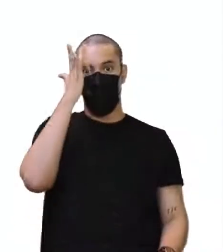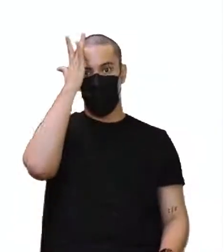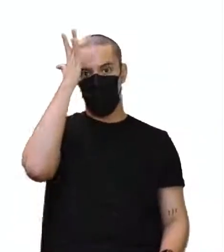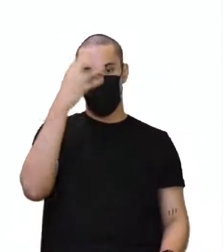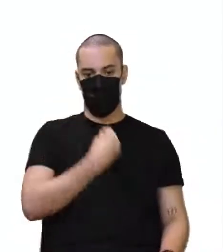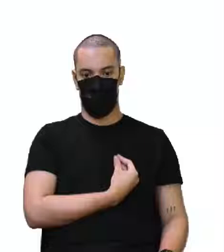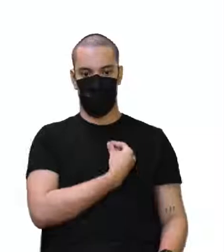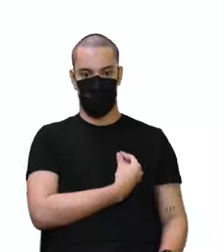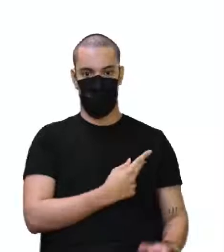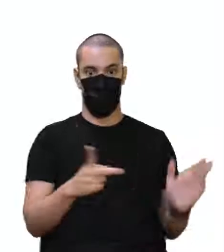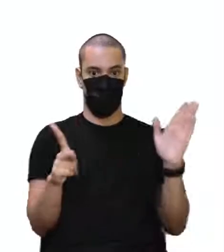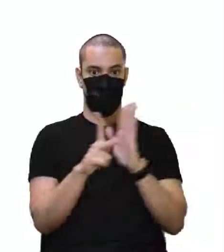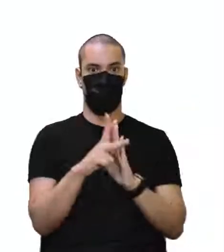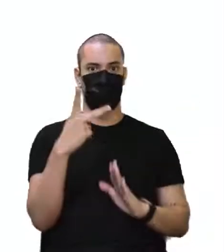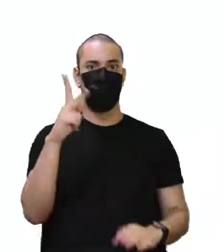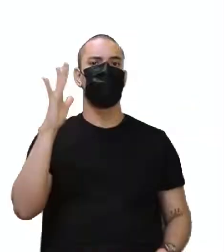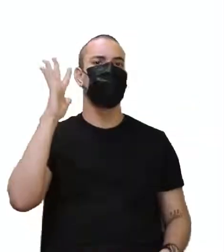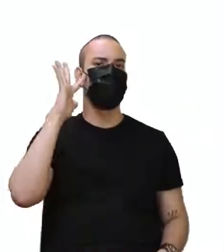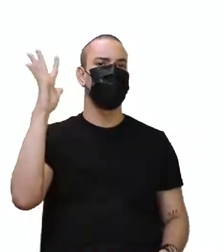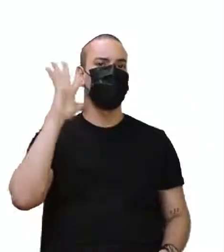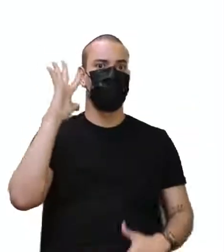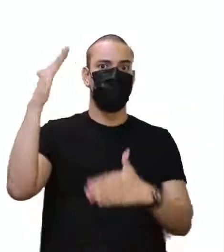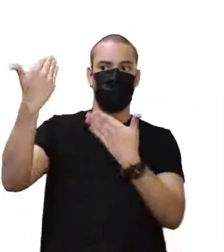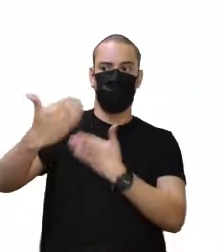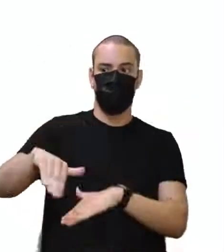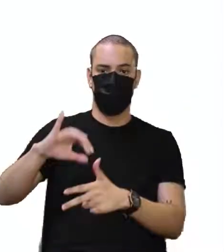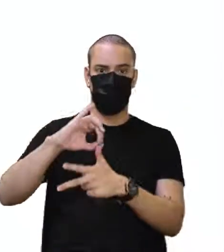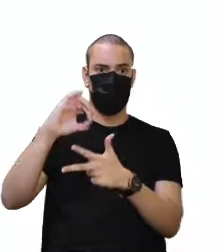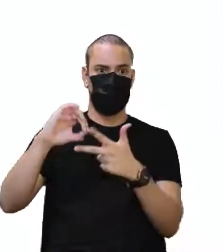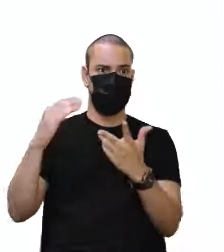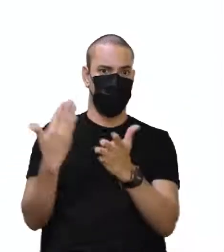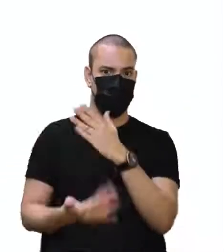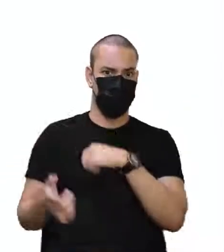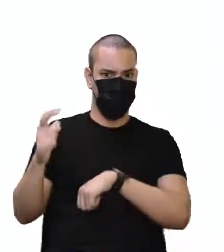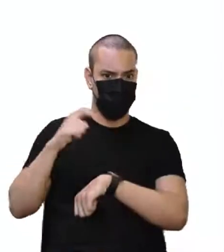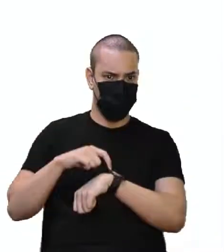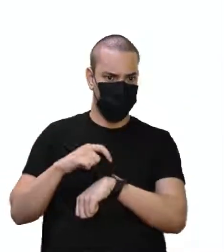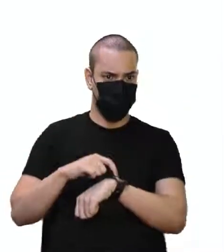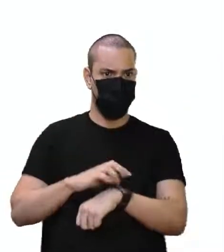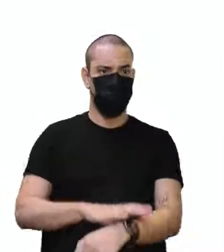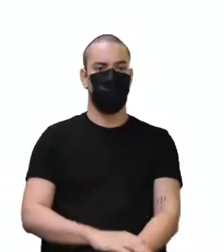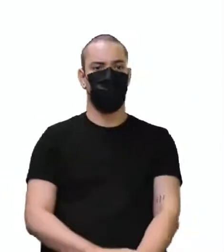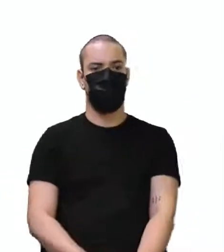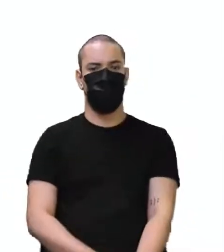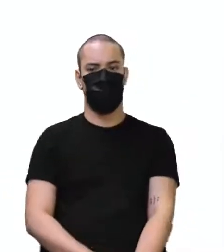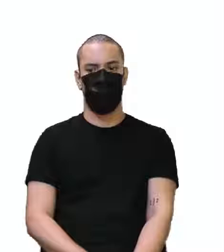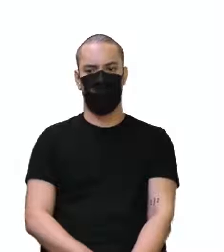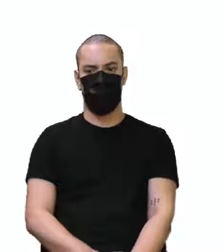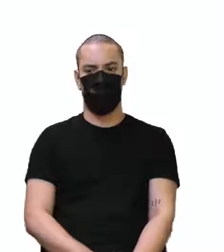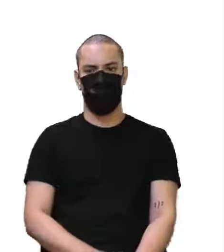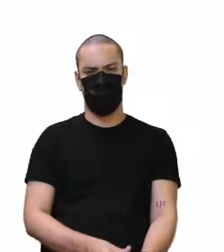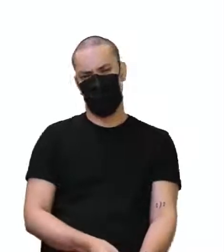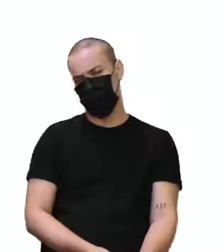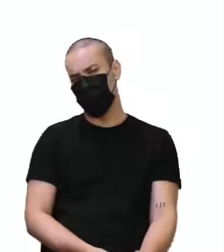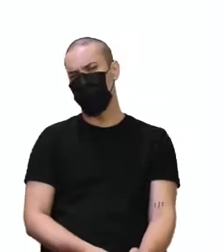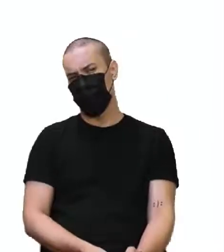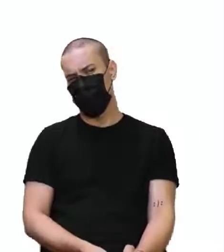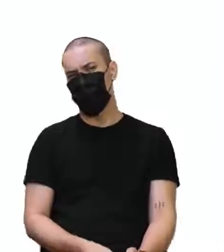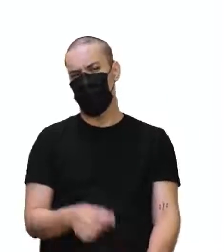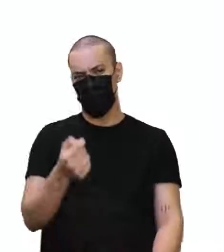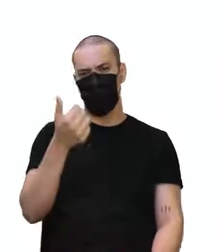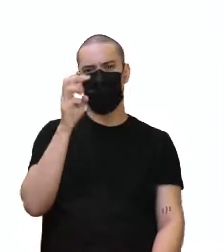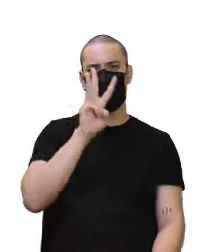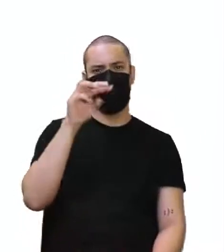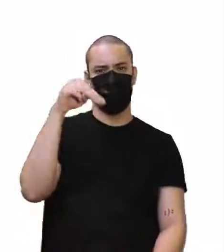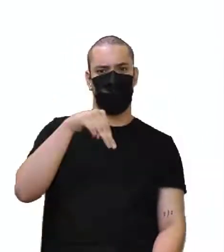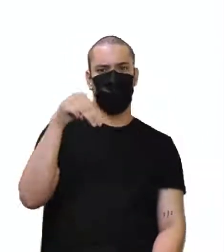sua vida, prof, imagine isso numa prova do Enem, eu vou ter que perder um tempão, né? Normalmente você gasta aí uns 3 minutos, né, para